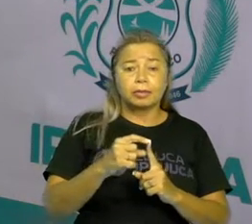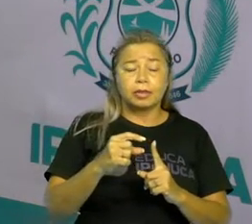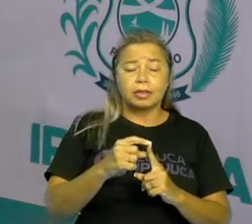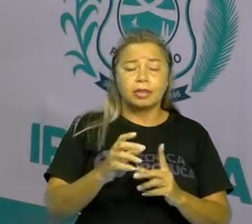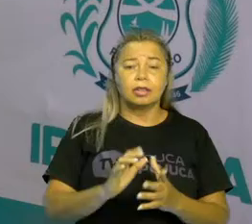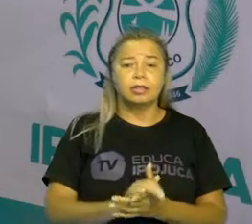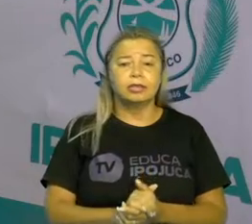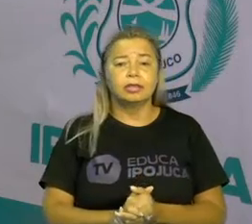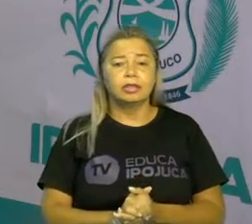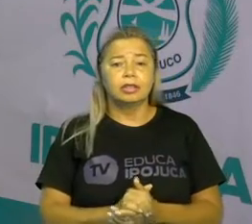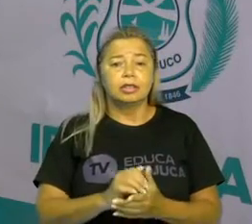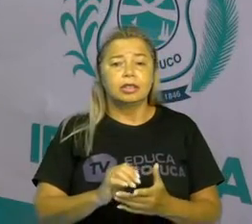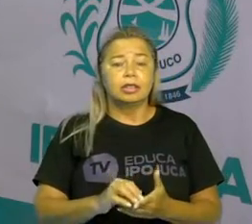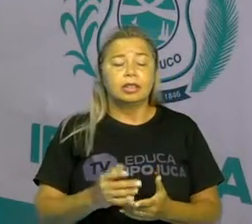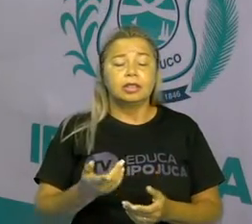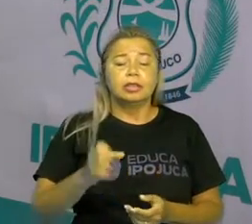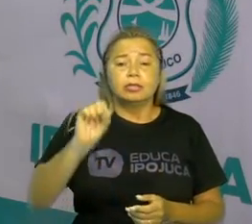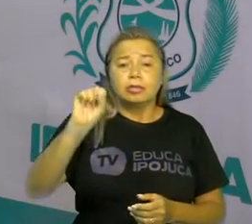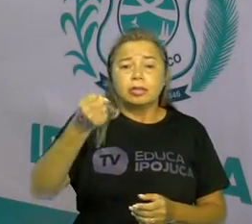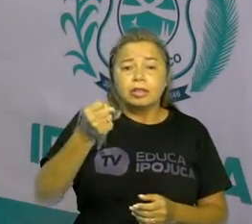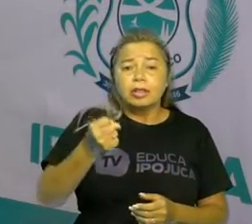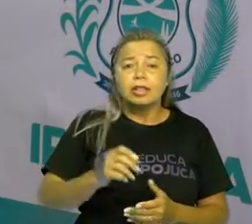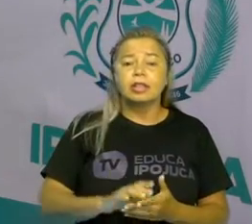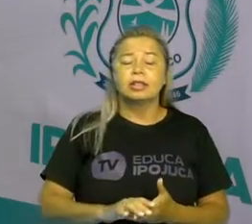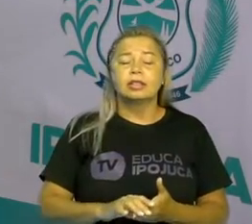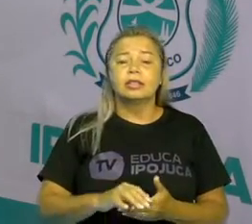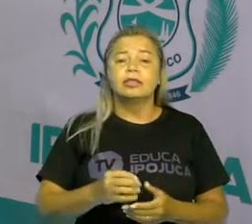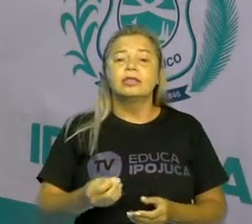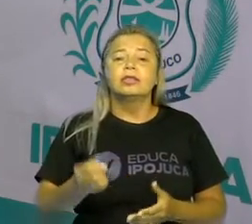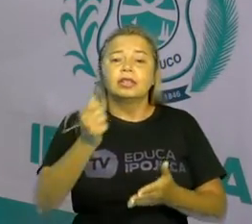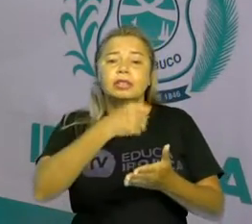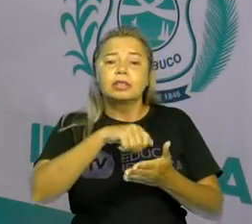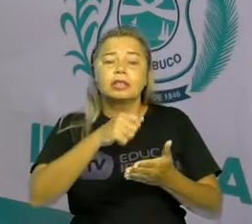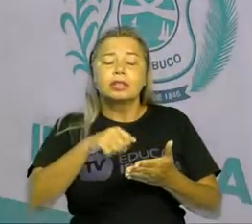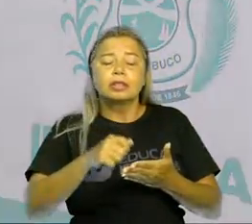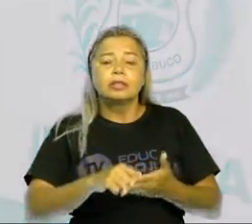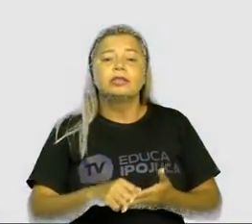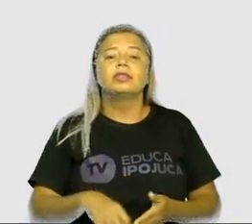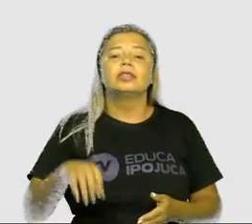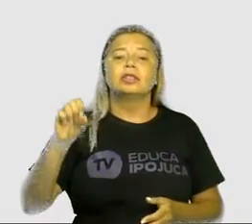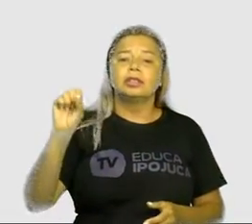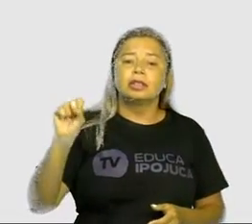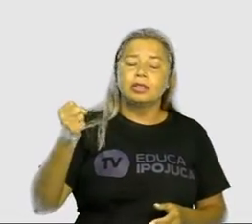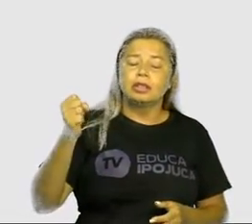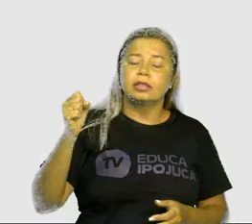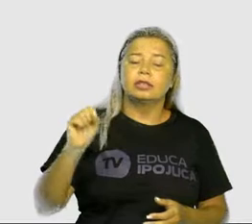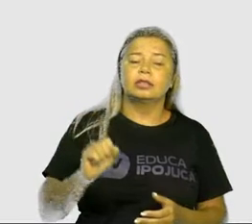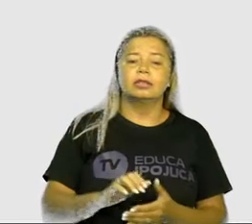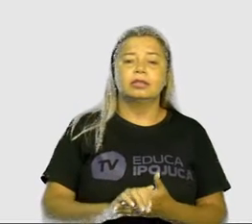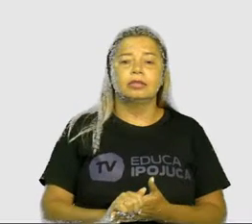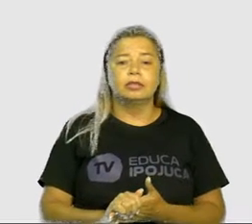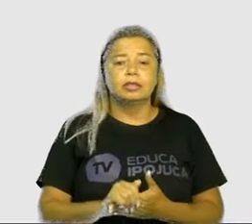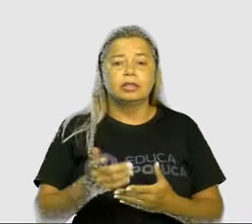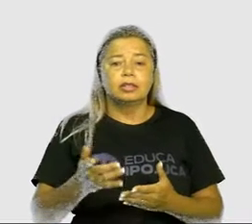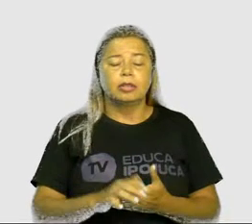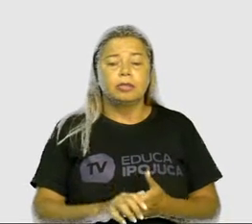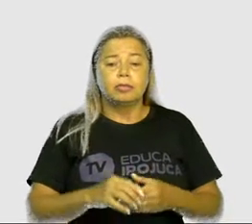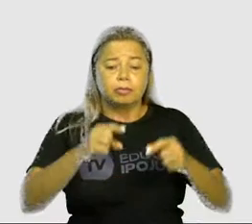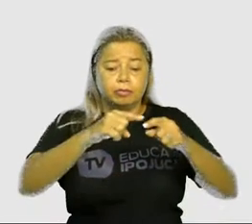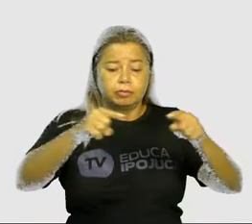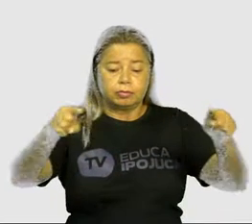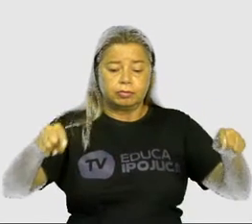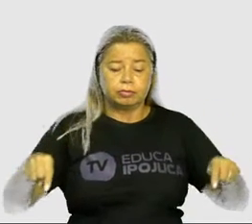vou colocar ES. Olha o exemplo aqui. Box. Para uma caixa, para mais de uma